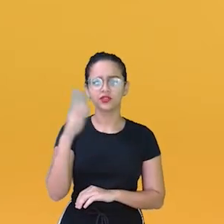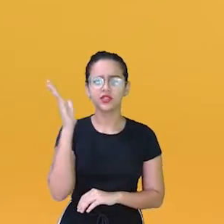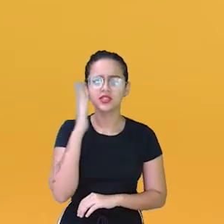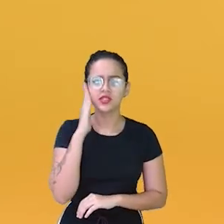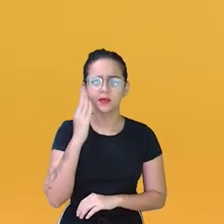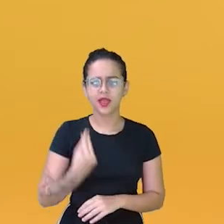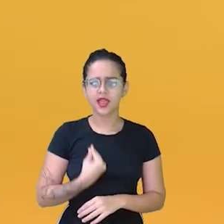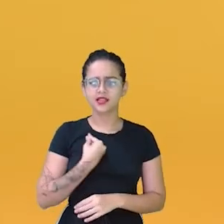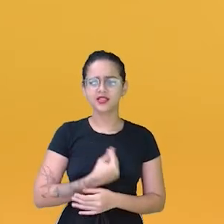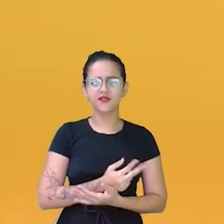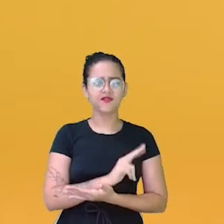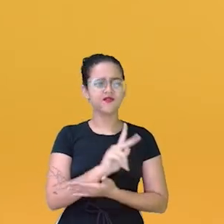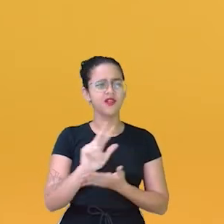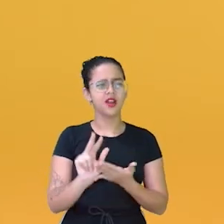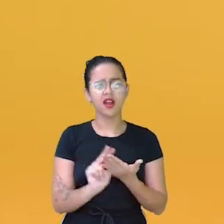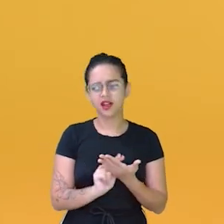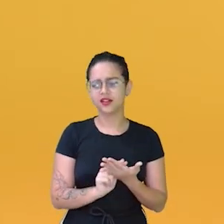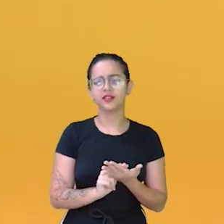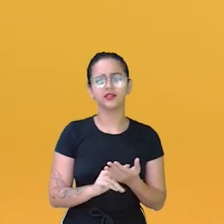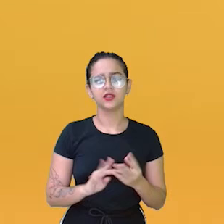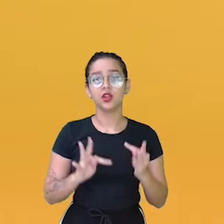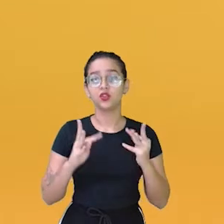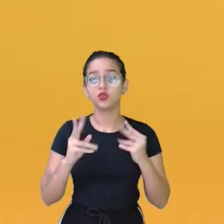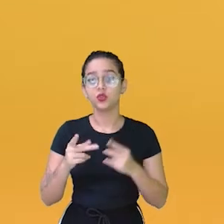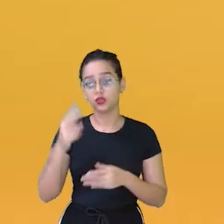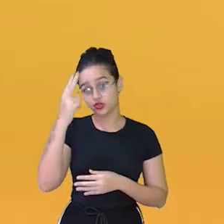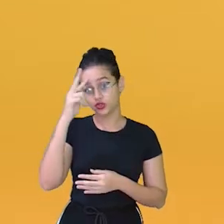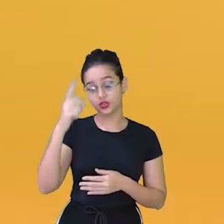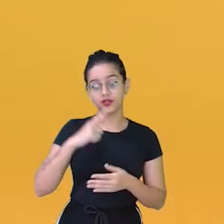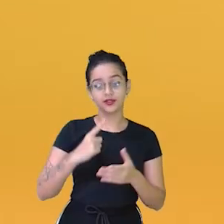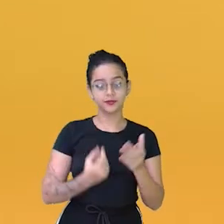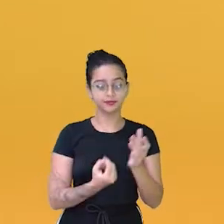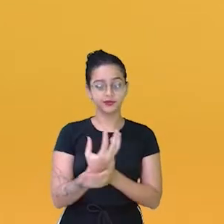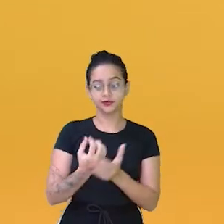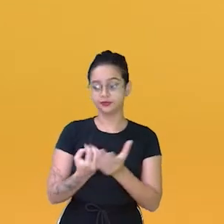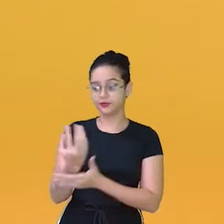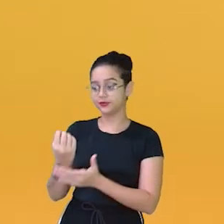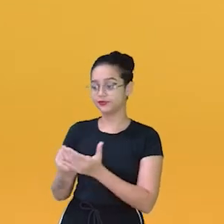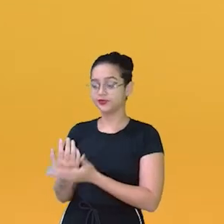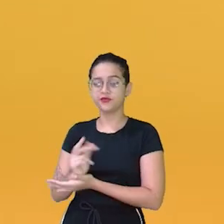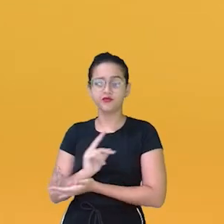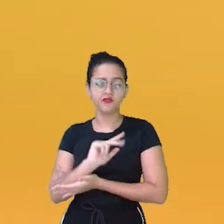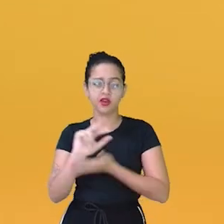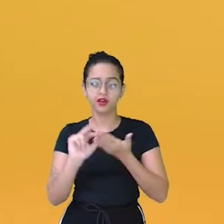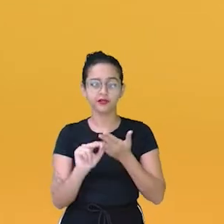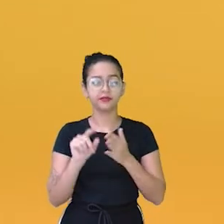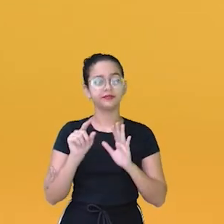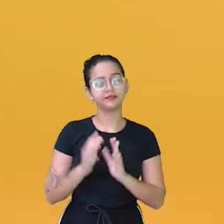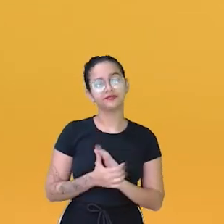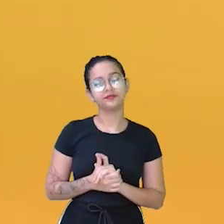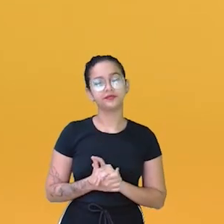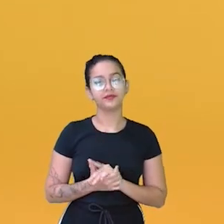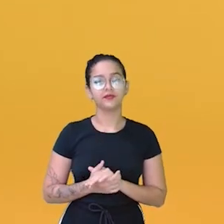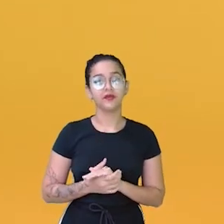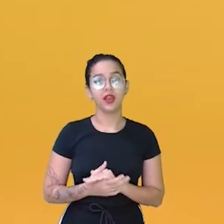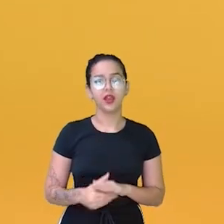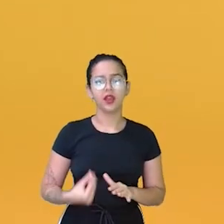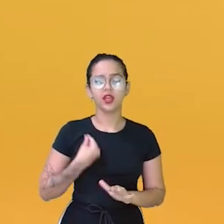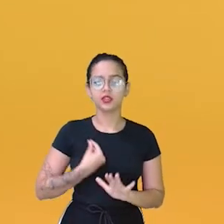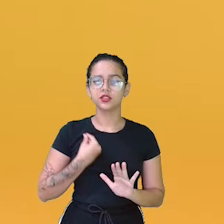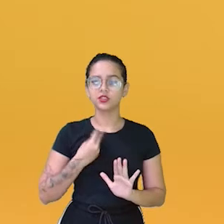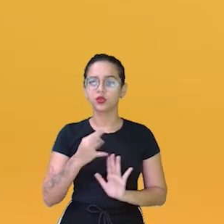que existem várias versões? Toda história tem várias versões, não é? E essa não seria diferente. Existe uma